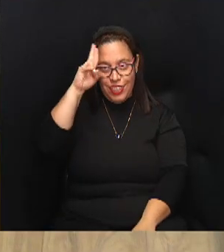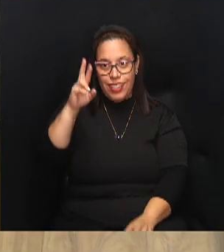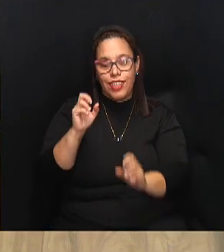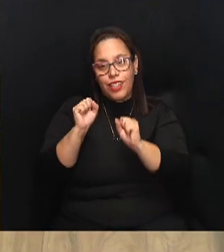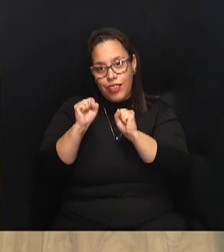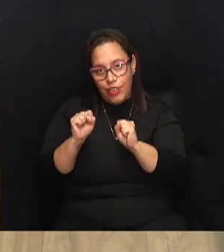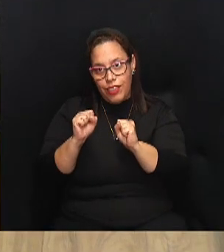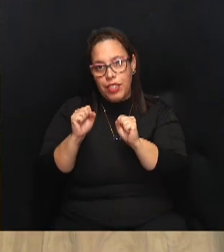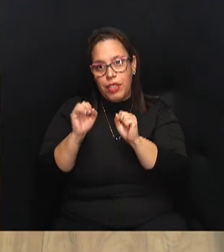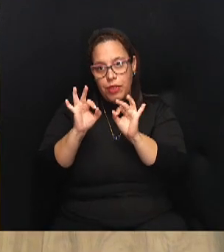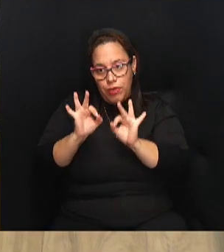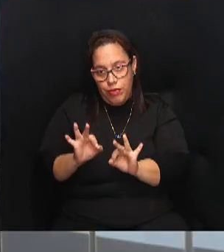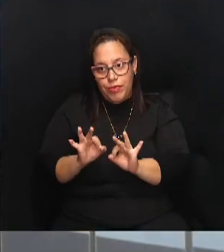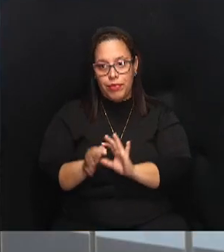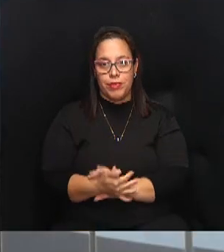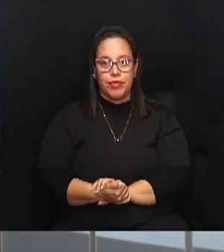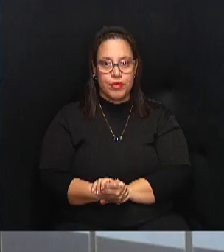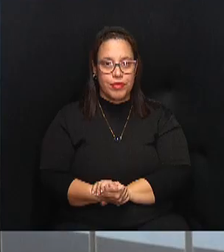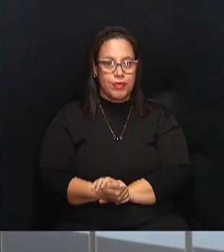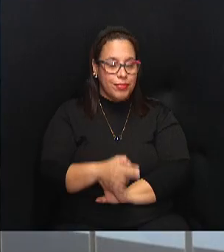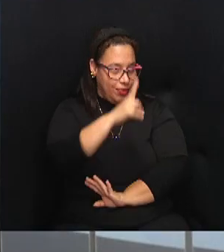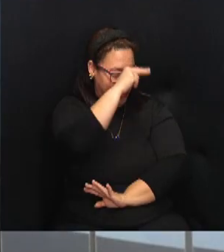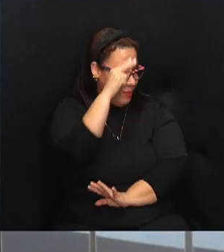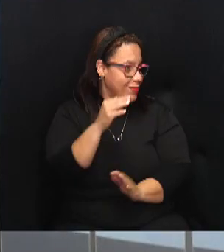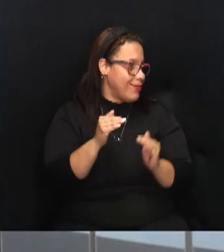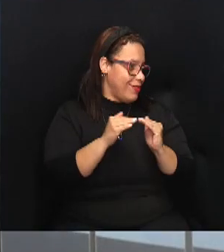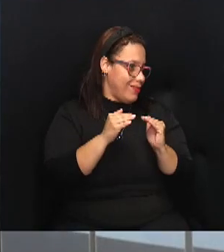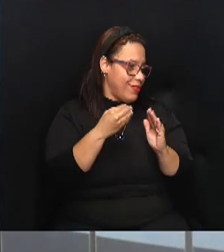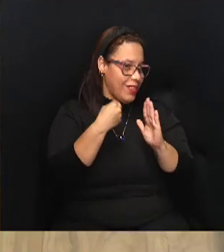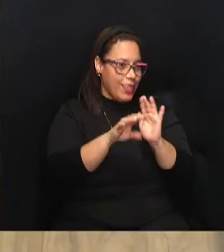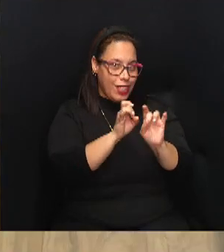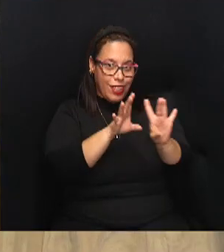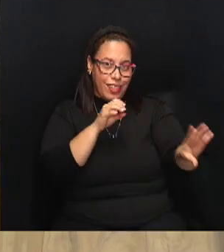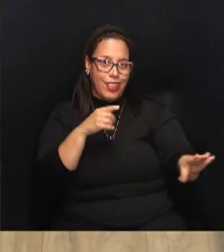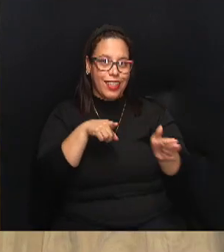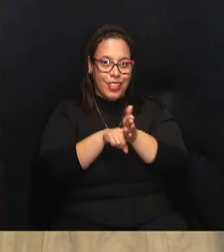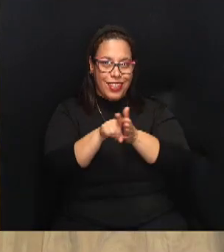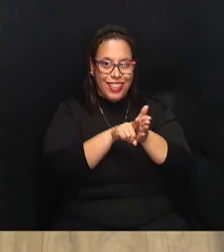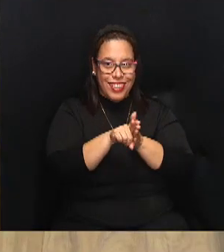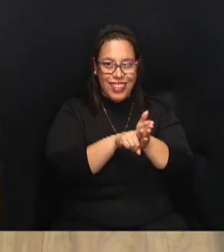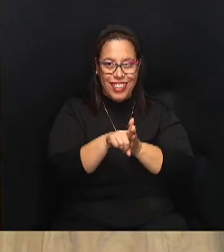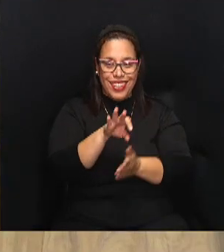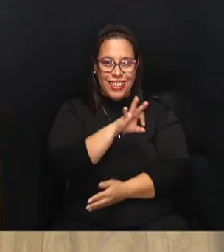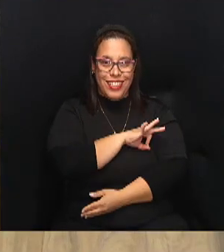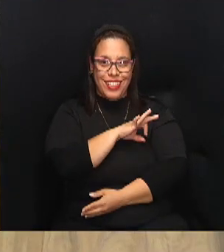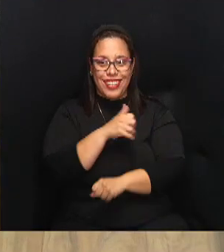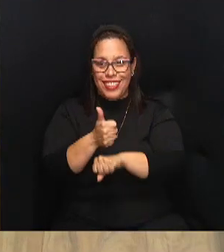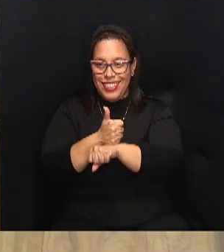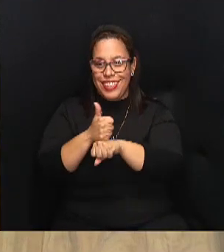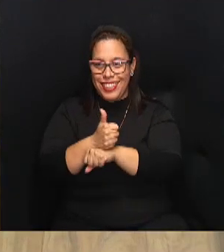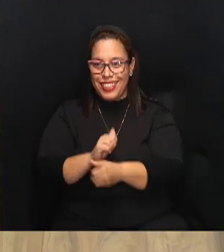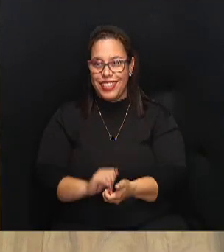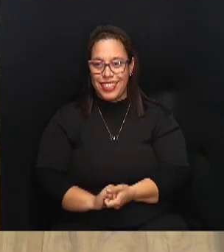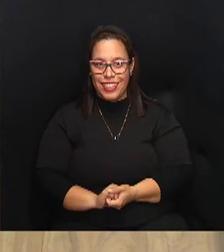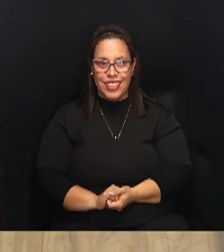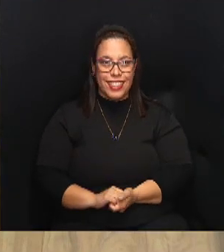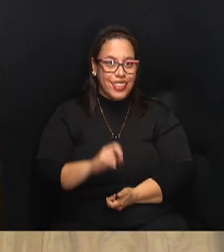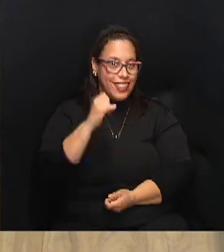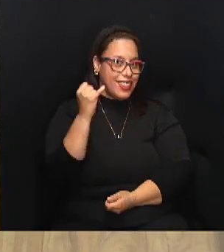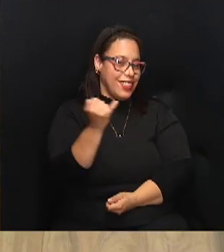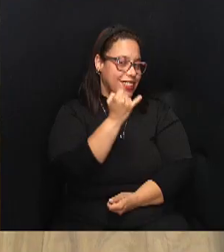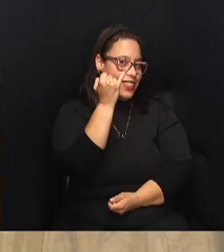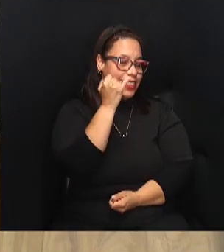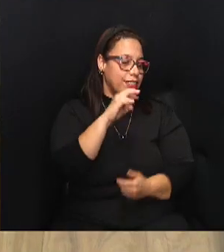certo. Aí, Tomara que vamos dê fazer, certo. Nick? Bora. Vamos lançar online aí uma enquete aí para os profissionais. Mas é importante, né?